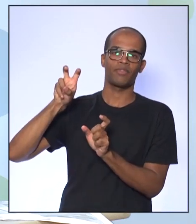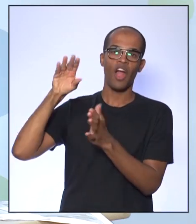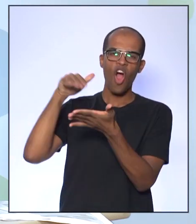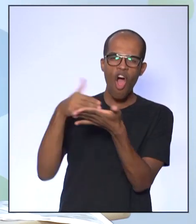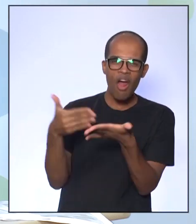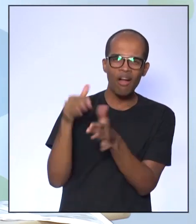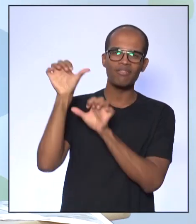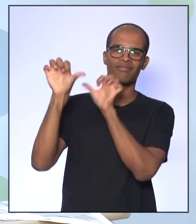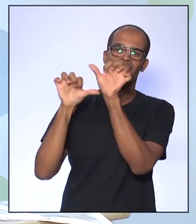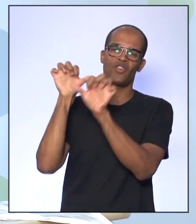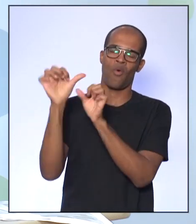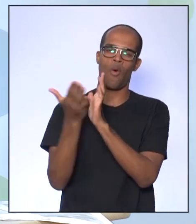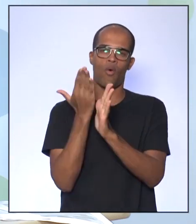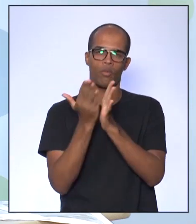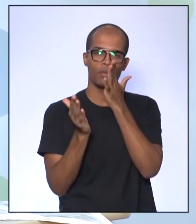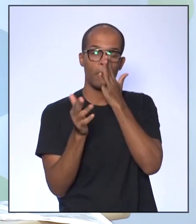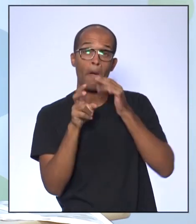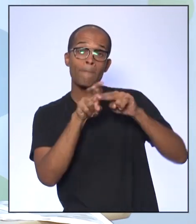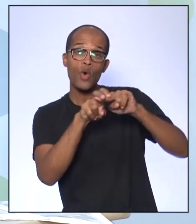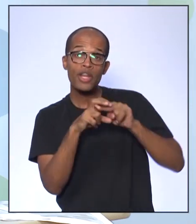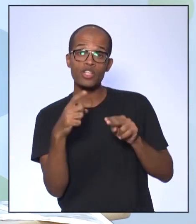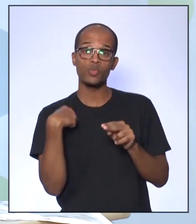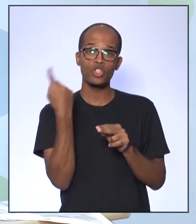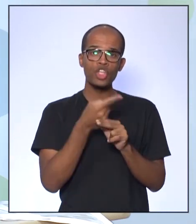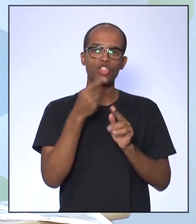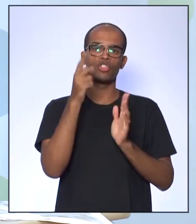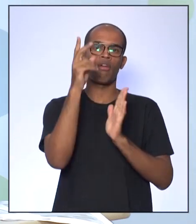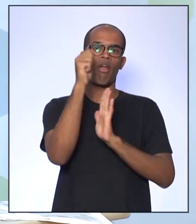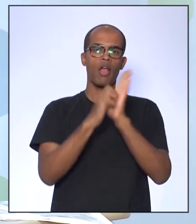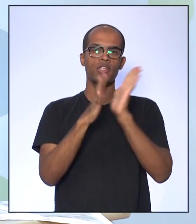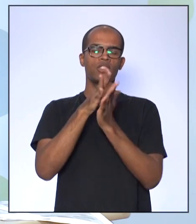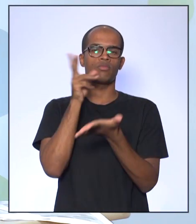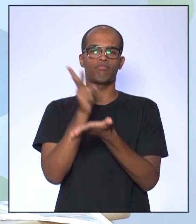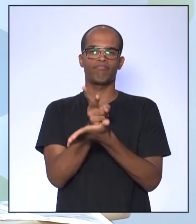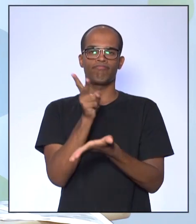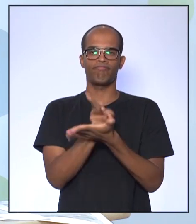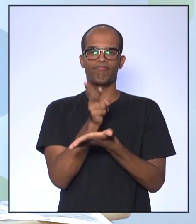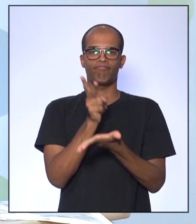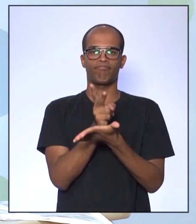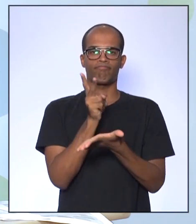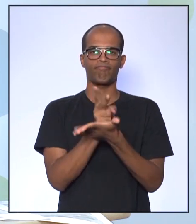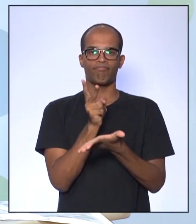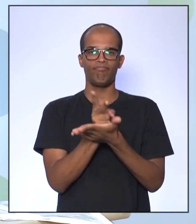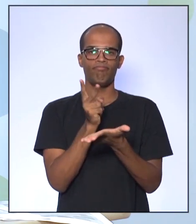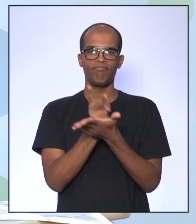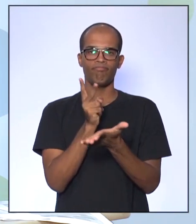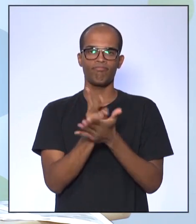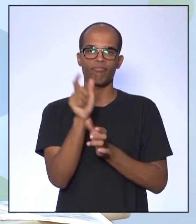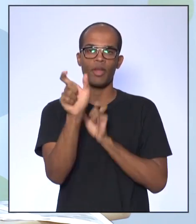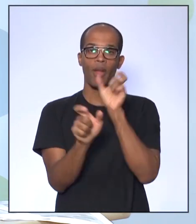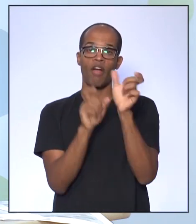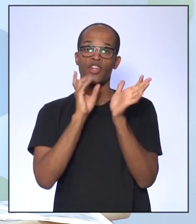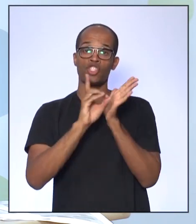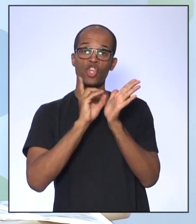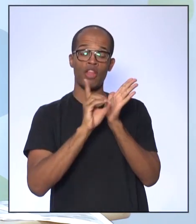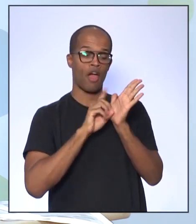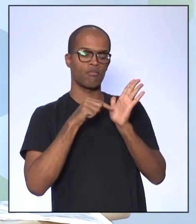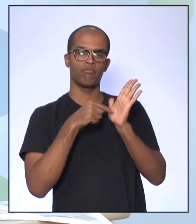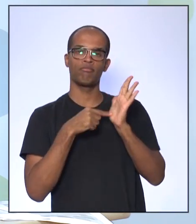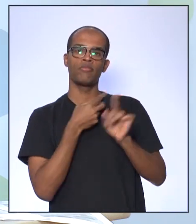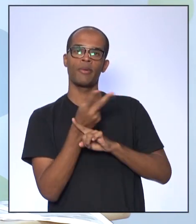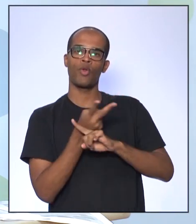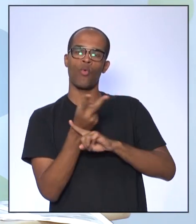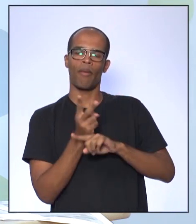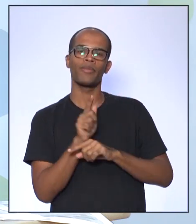agora. Por isso que nós temos que fazer aquele mesmo exercício que fizemos com a procura das palavras nos dicionários. Então, você vai